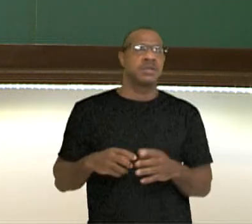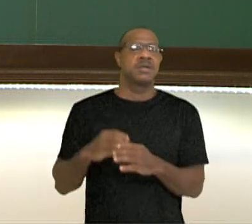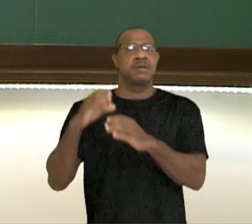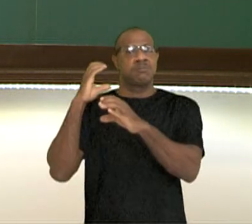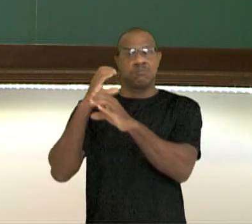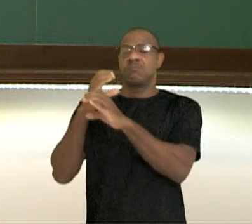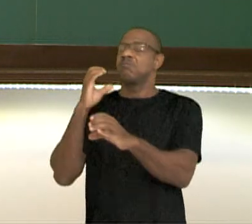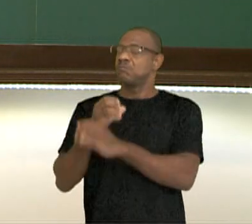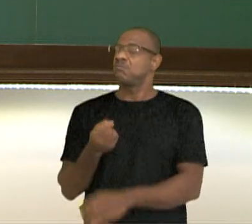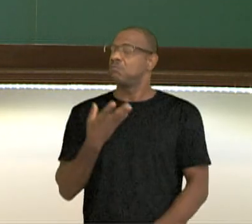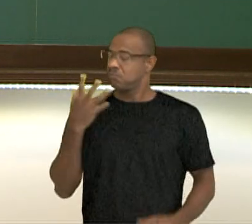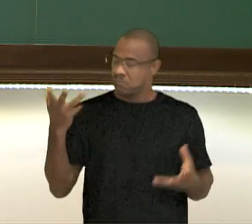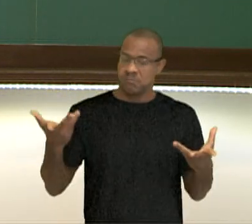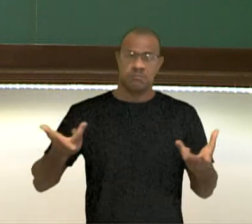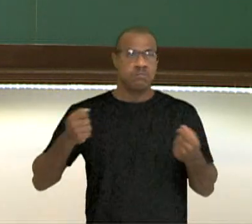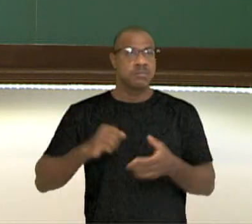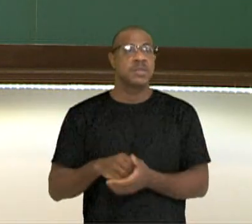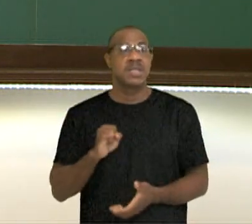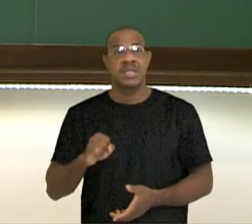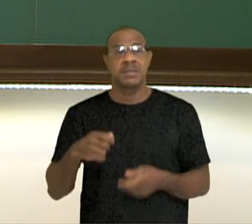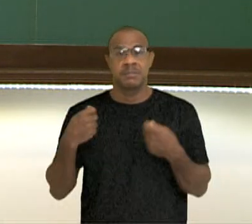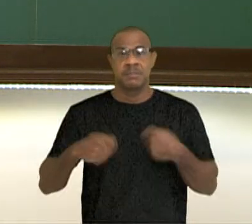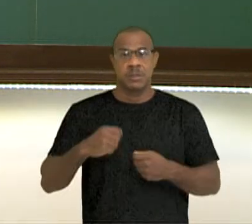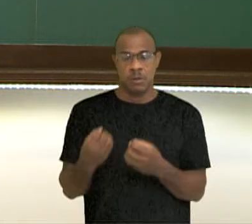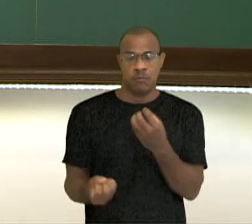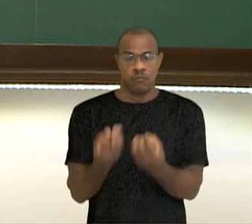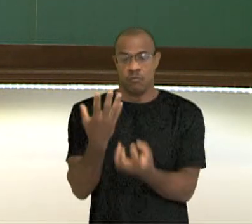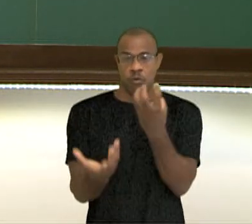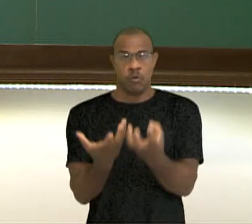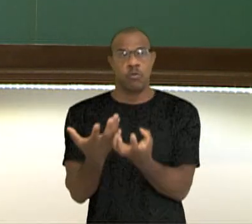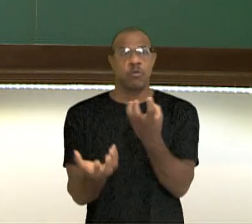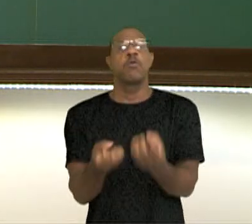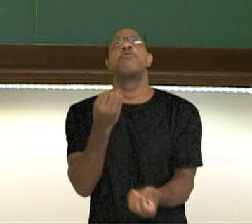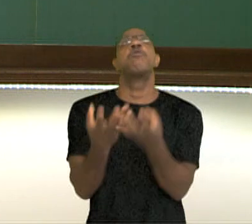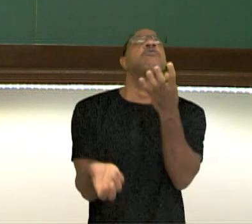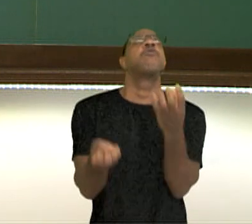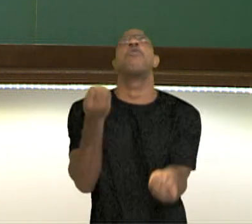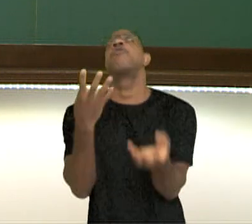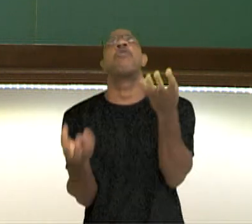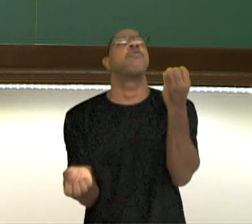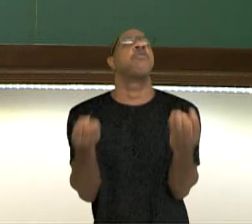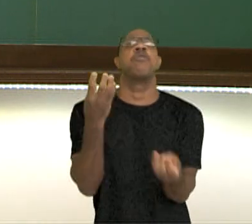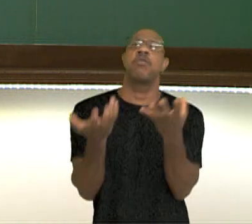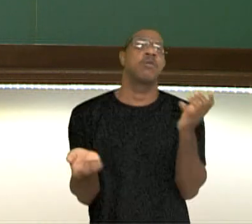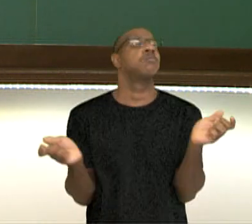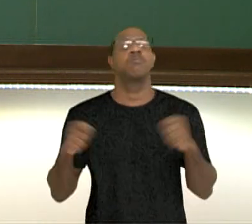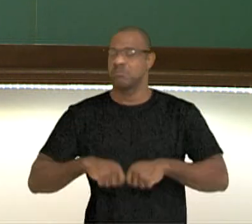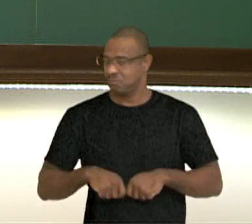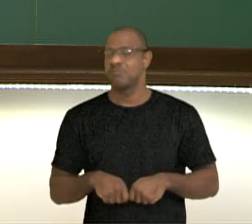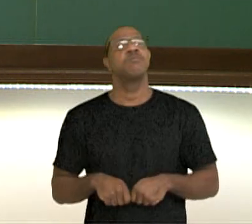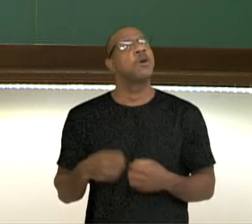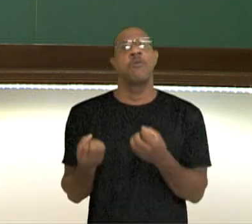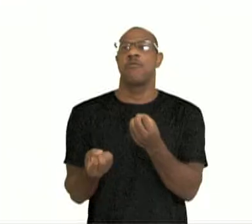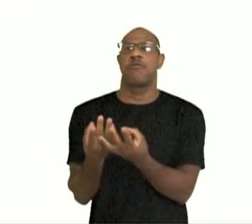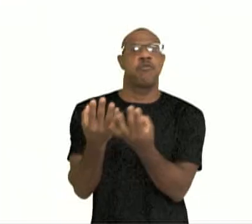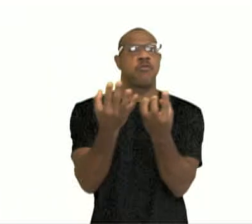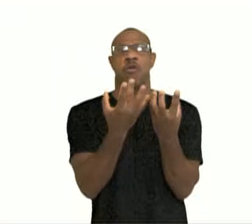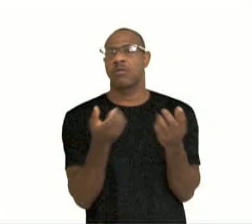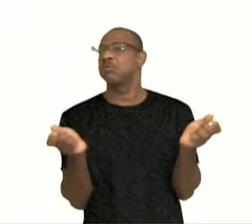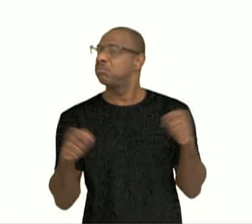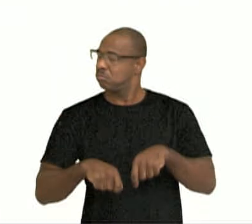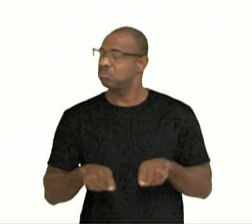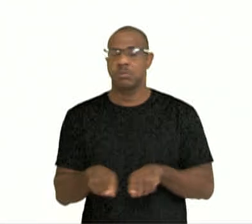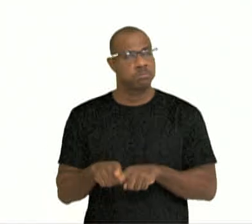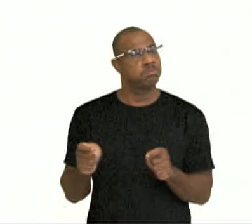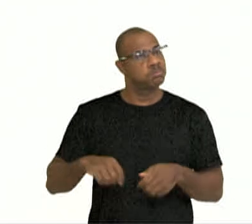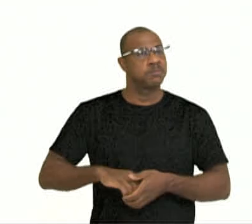apaixonante. Se precisasse pôr fogo, eles colocariam fogo. Fenomenal. Então,